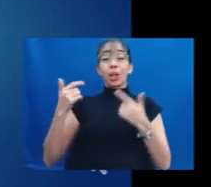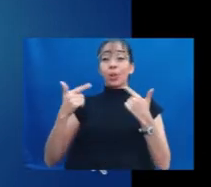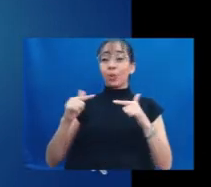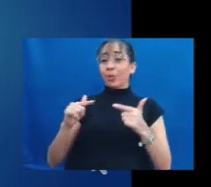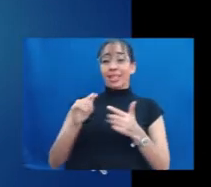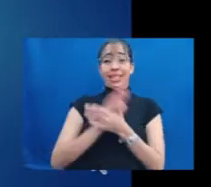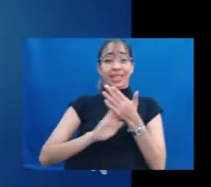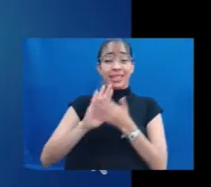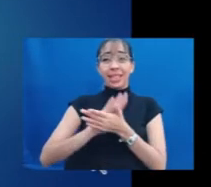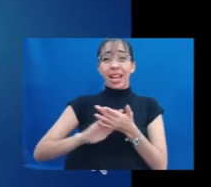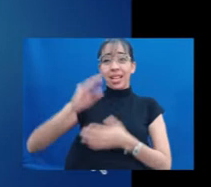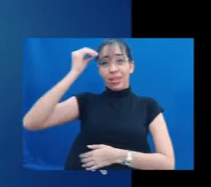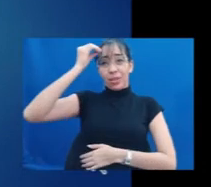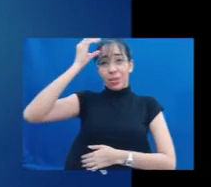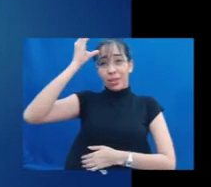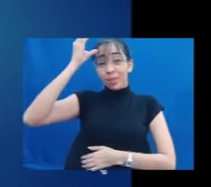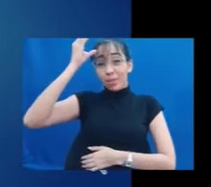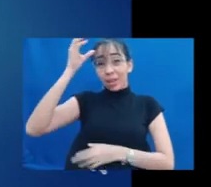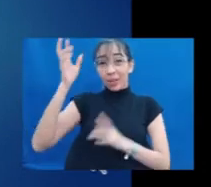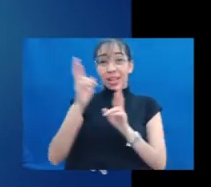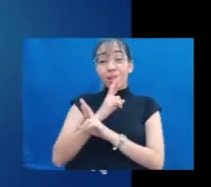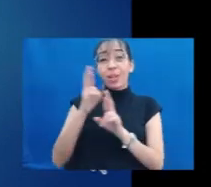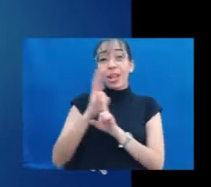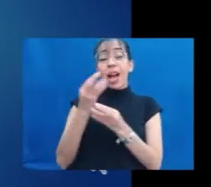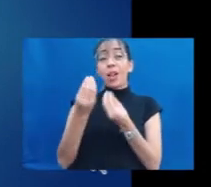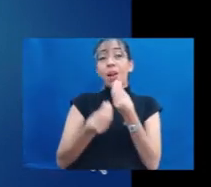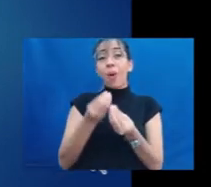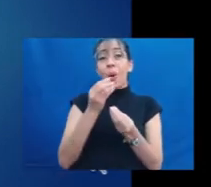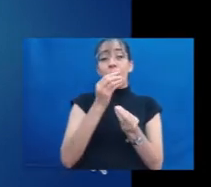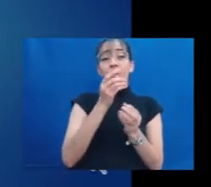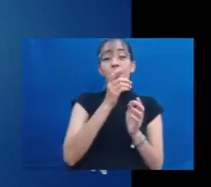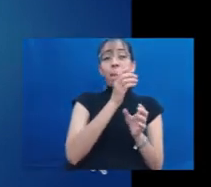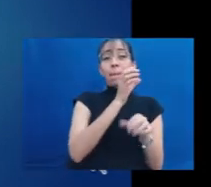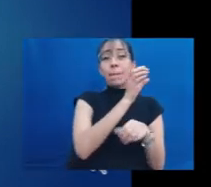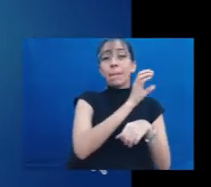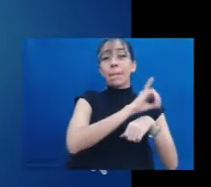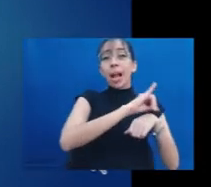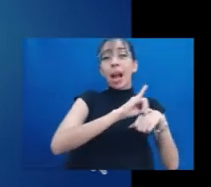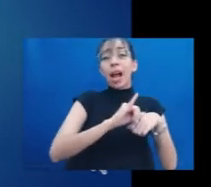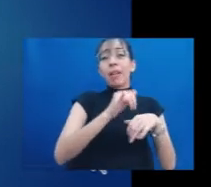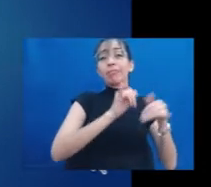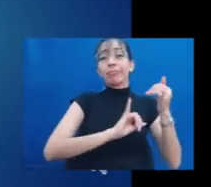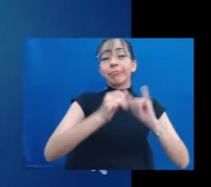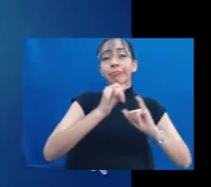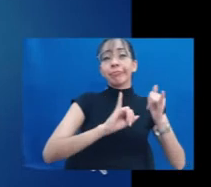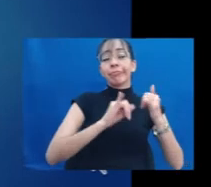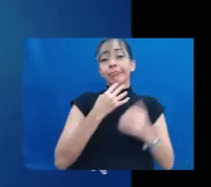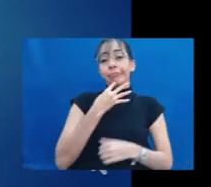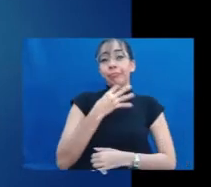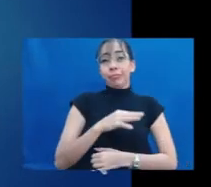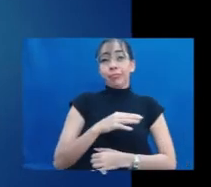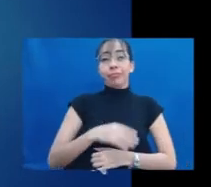Então, a inexistência de conhecimento dos riscos existentes e diretamente relacionados aos produtos, ele pode agravar ainda mais a situação dentro